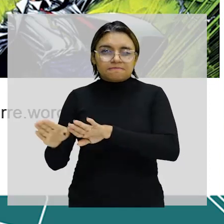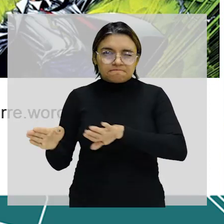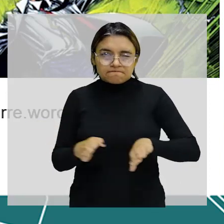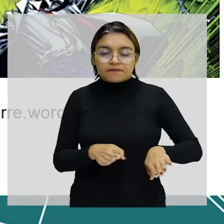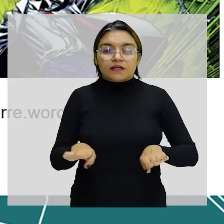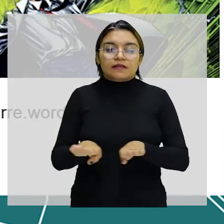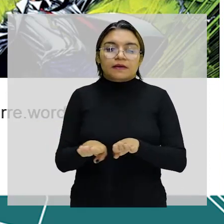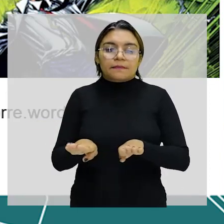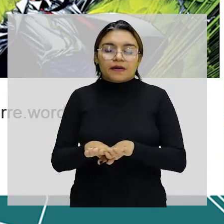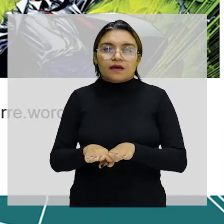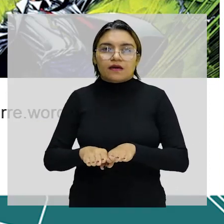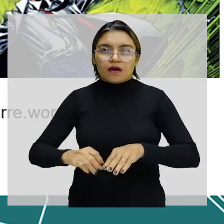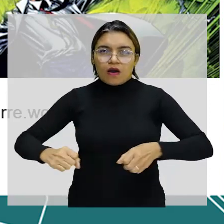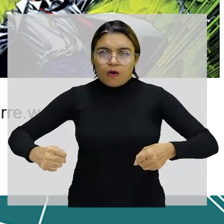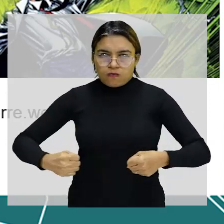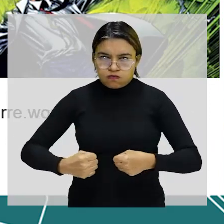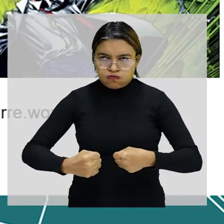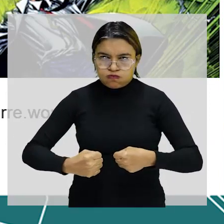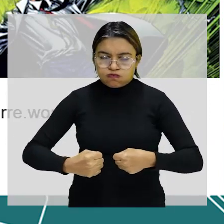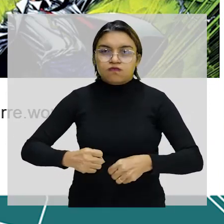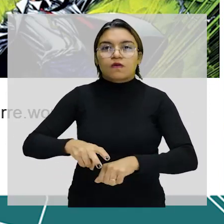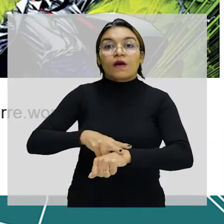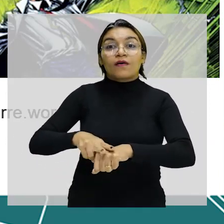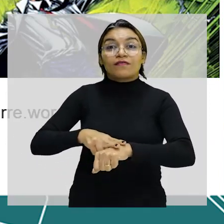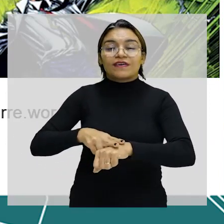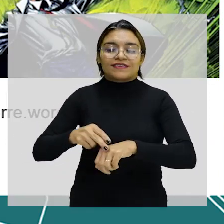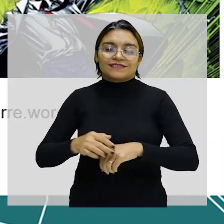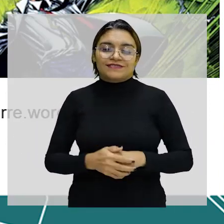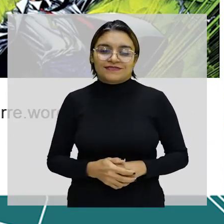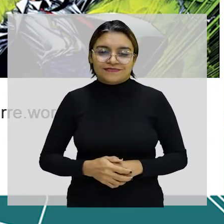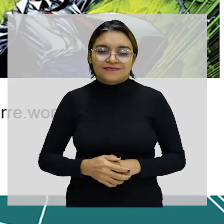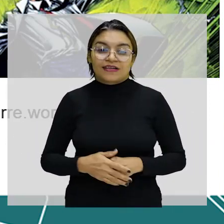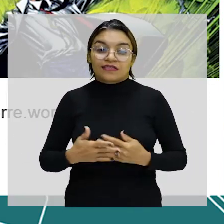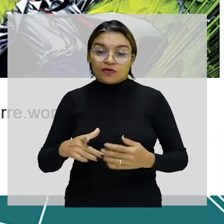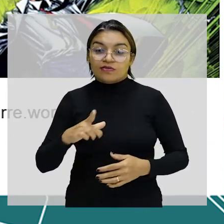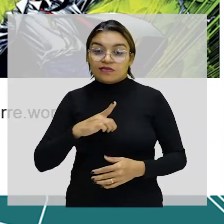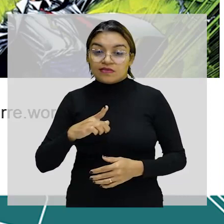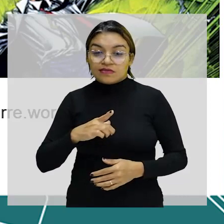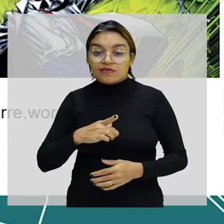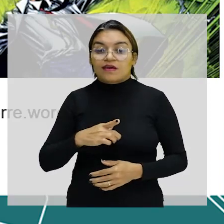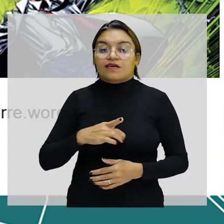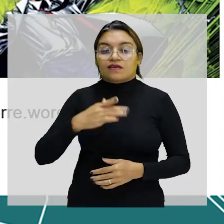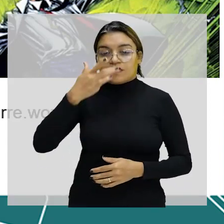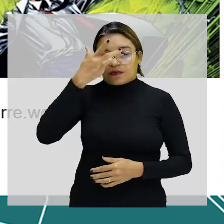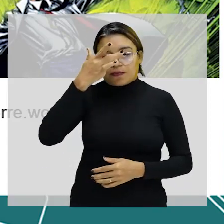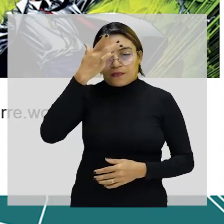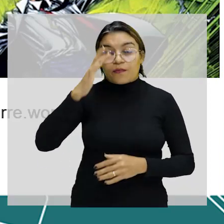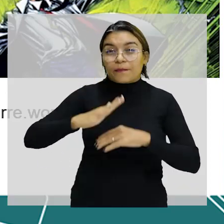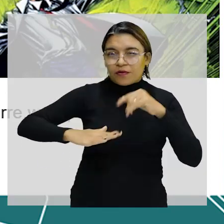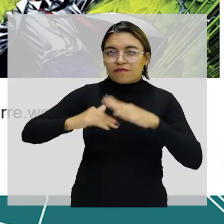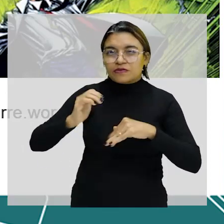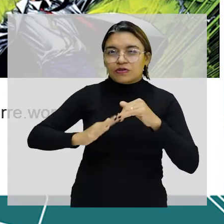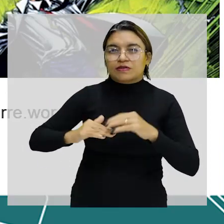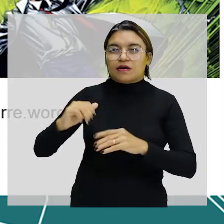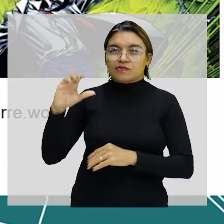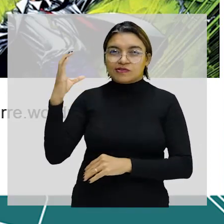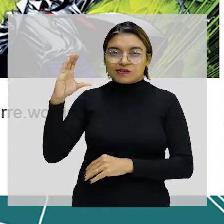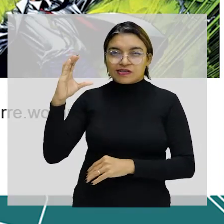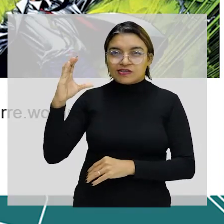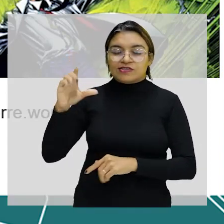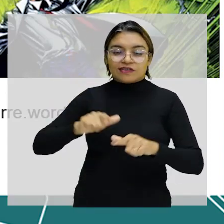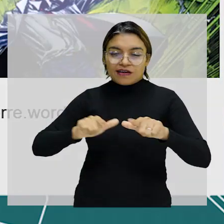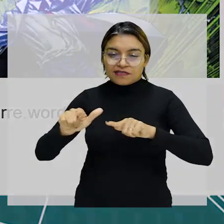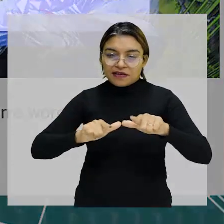certo? O incrível Hulk. Então, Bruce Banner, né, era um cientista que trabalhava no Departamento de Defesa dos Estados